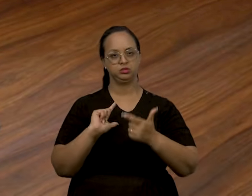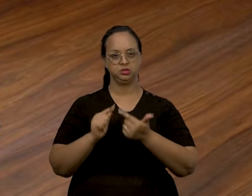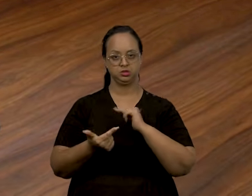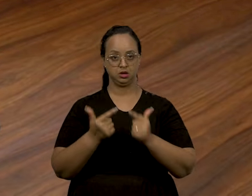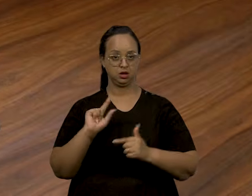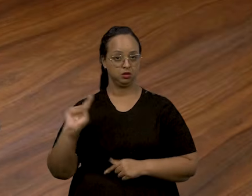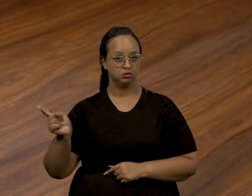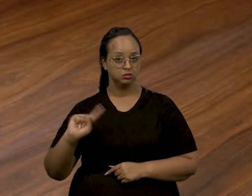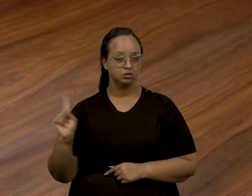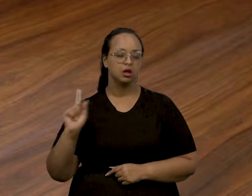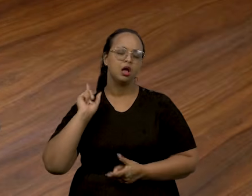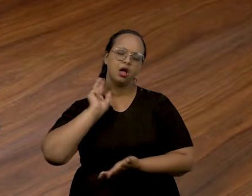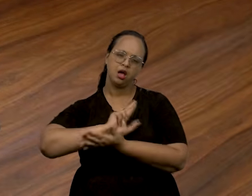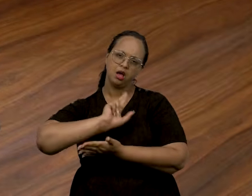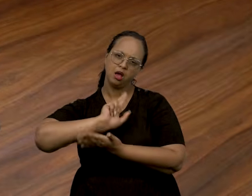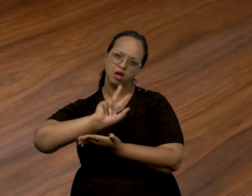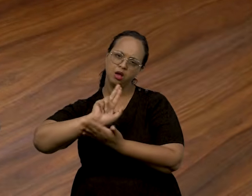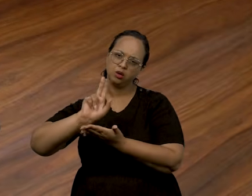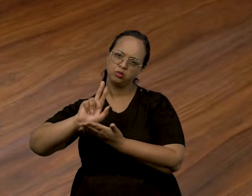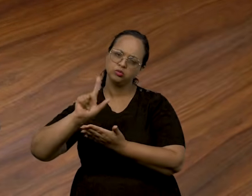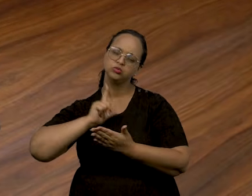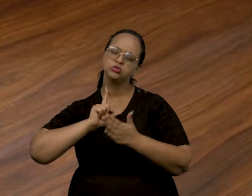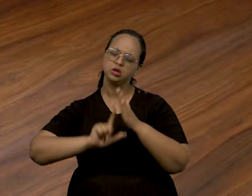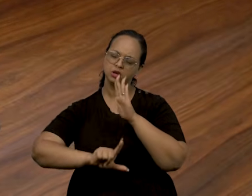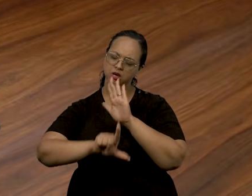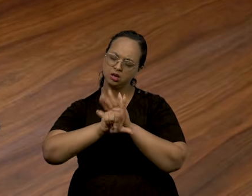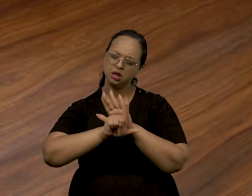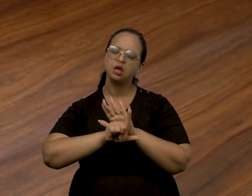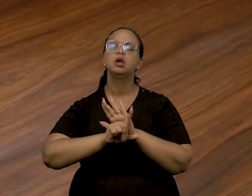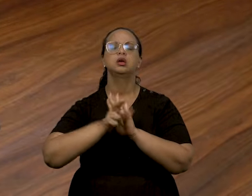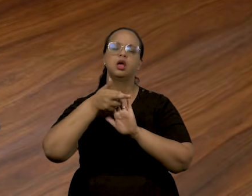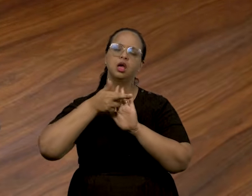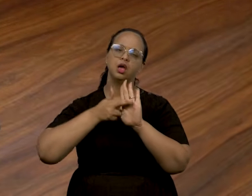o nome juiz, né, aquela pessoa que ali de fato, né,